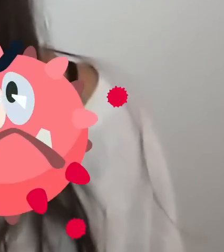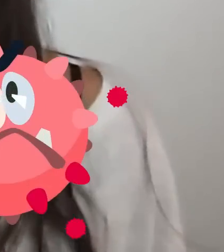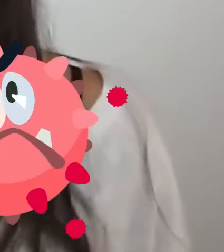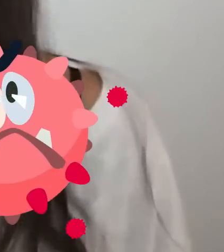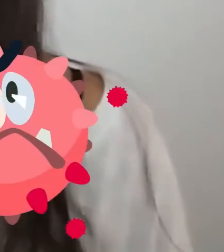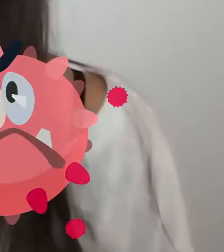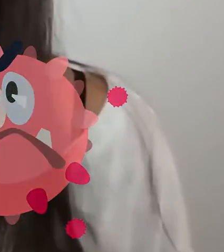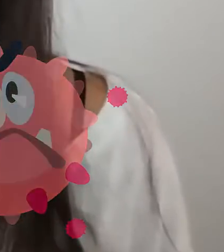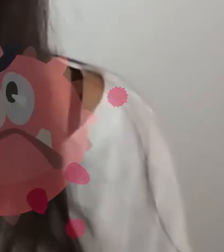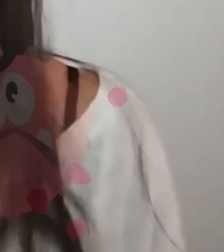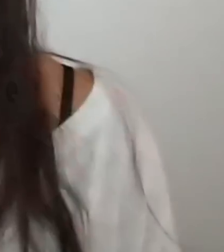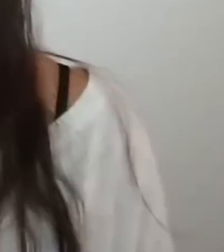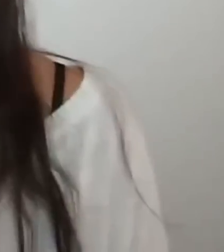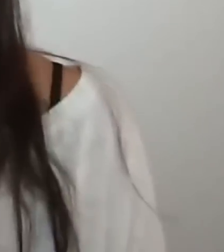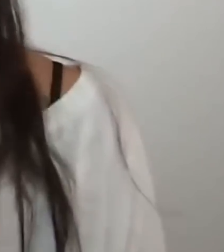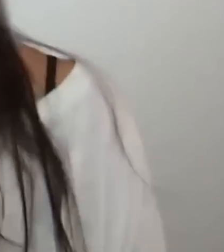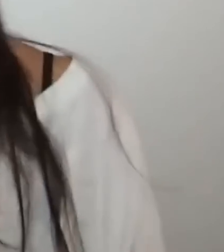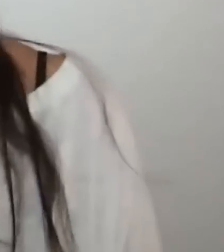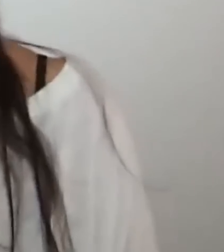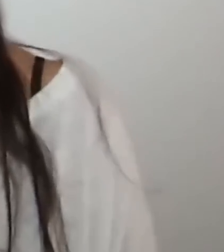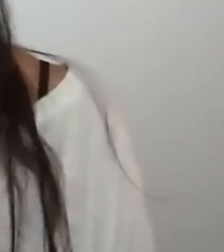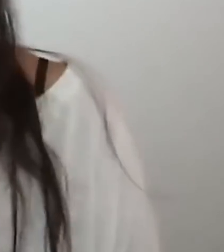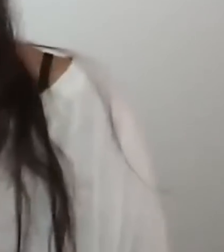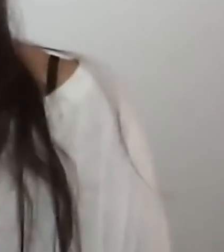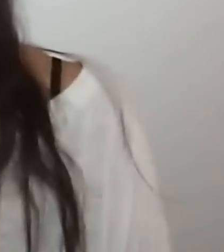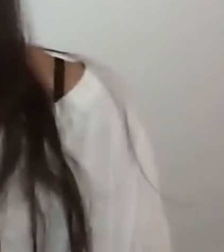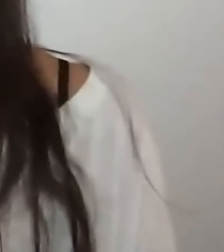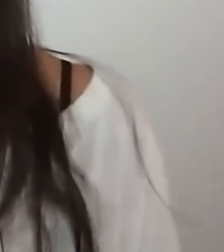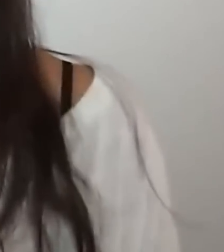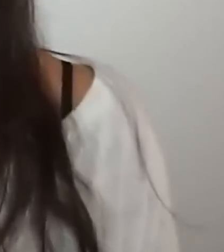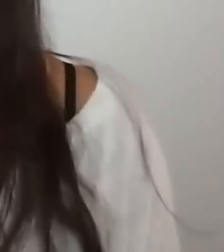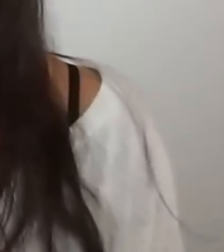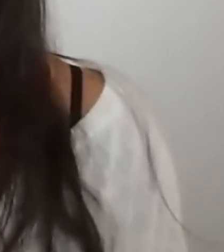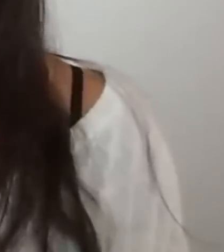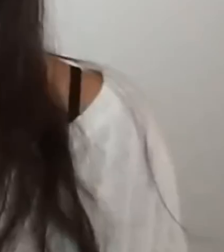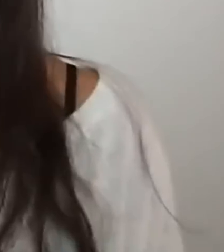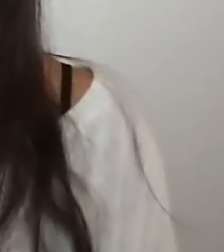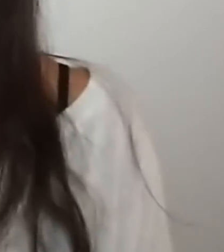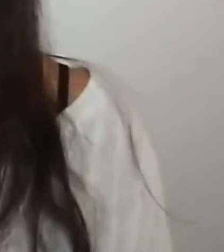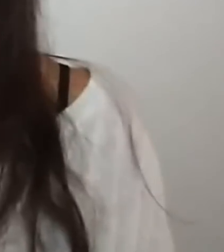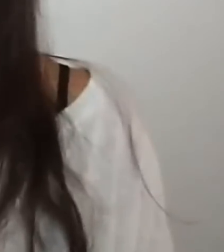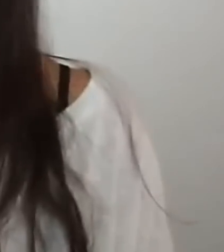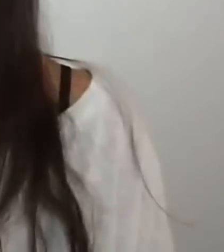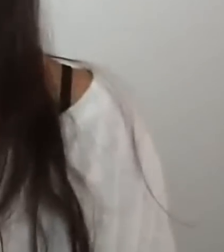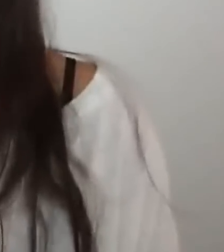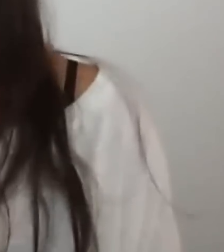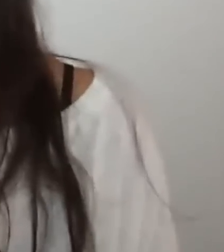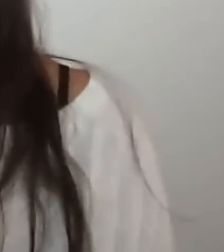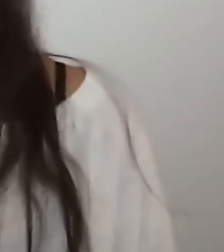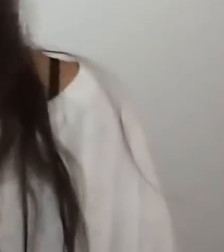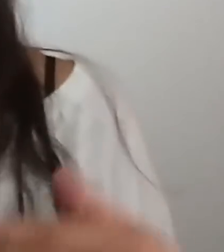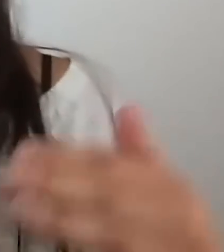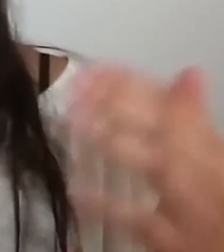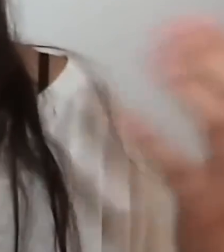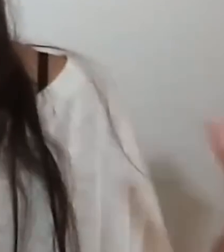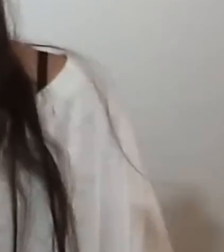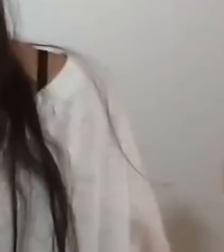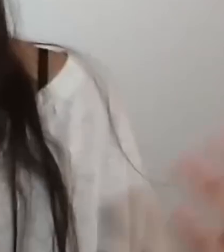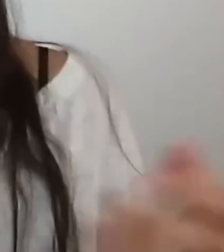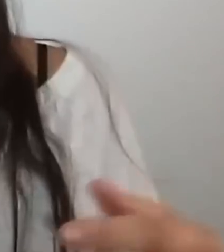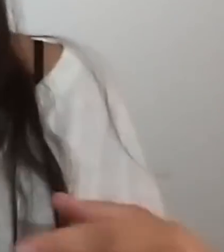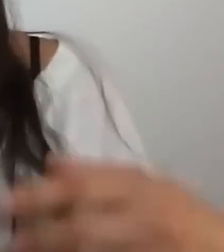podem ser extremamente perigosas? Essas criaturas invisíveis são patológicas, ou seja, elas podem